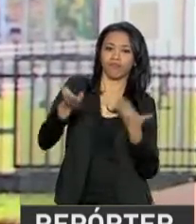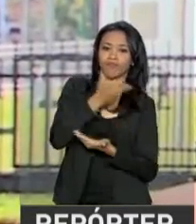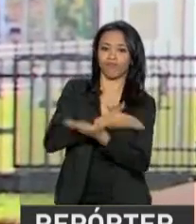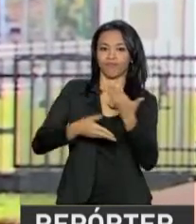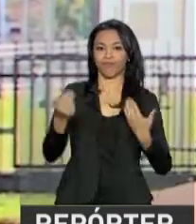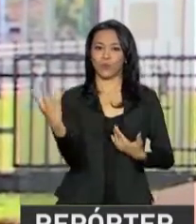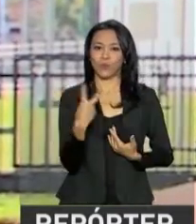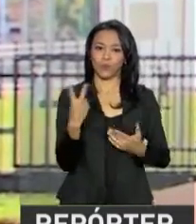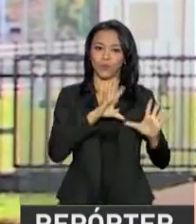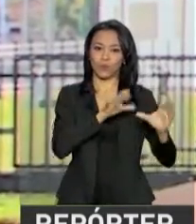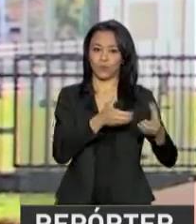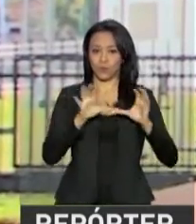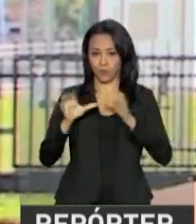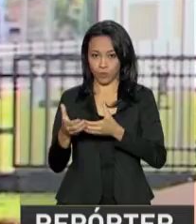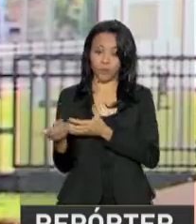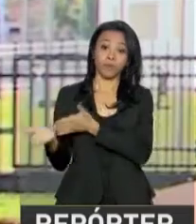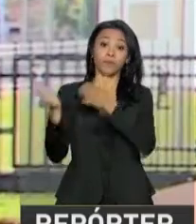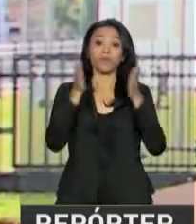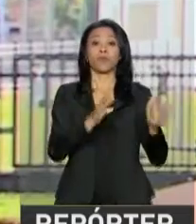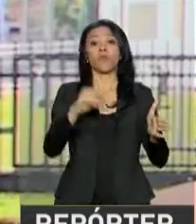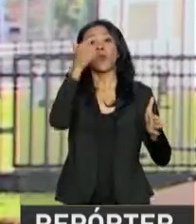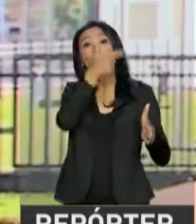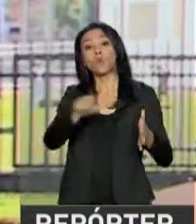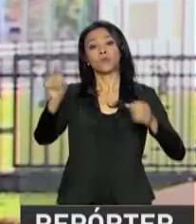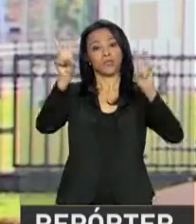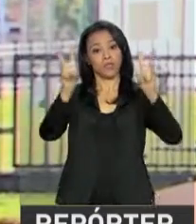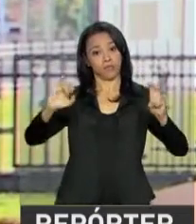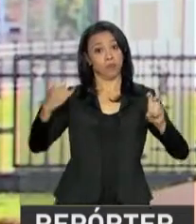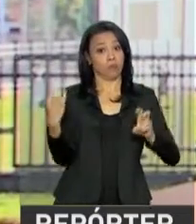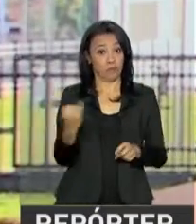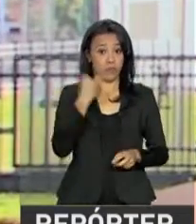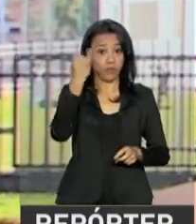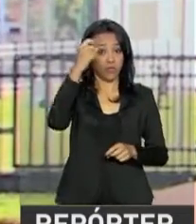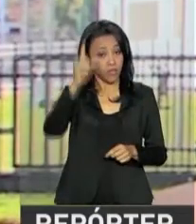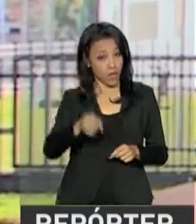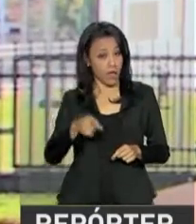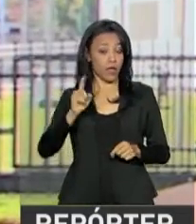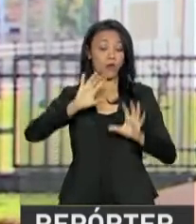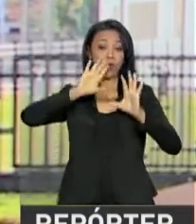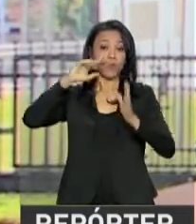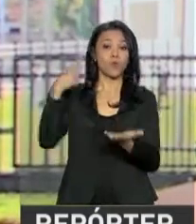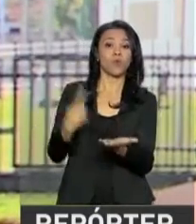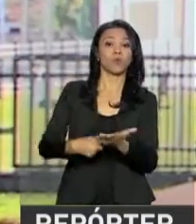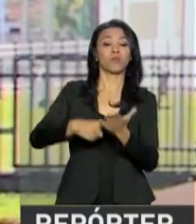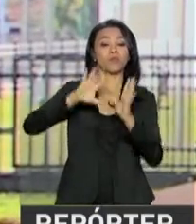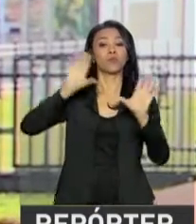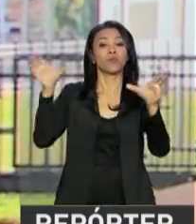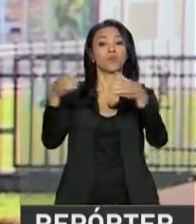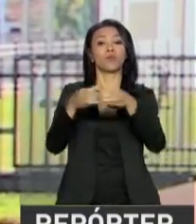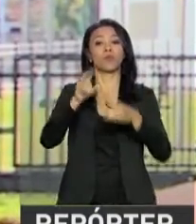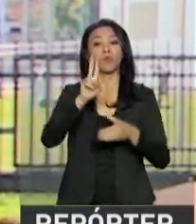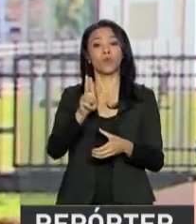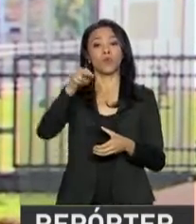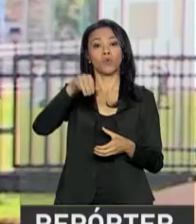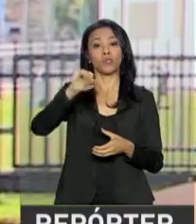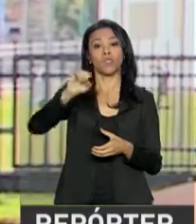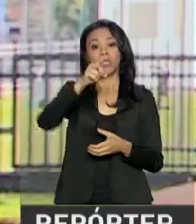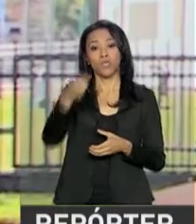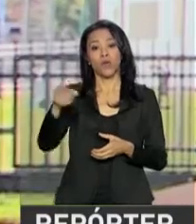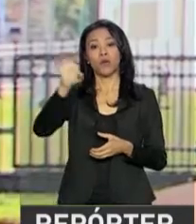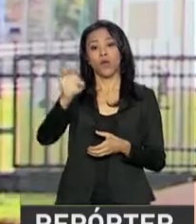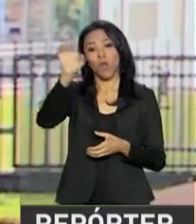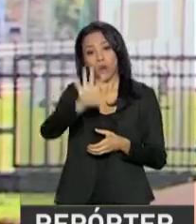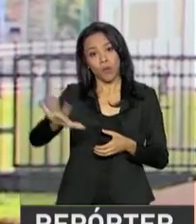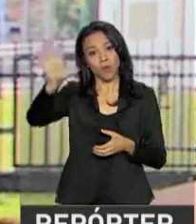latino americanos outro tema importante do mercosul é um acordo com a união europeia a esperada troca de propostas